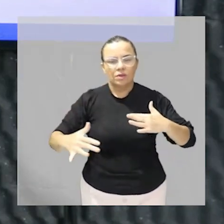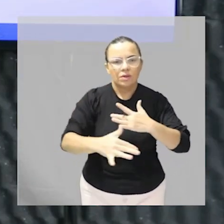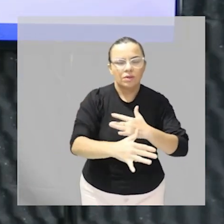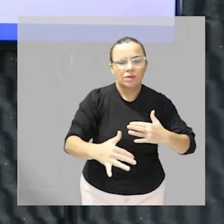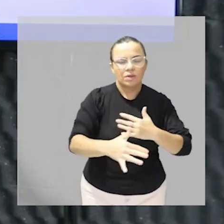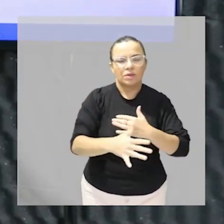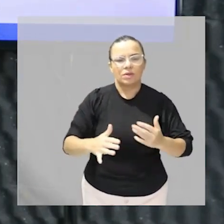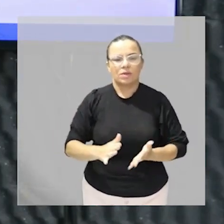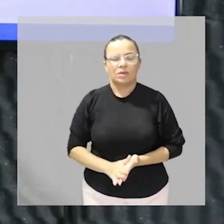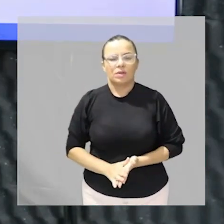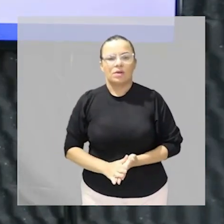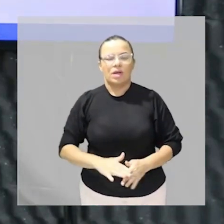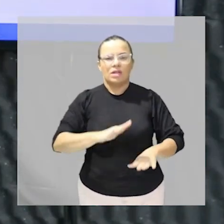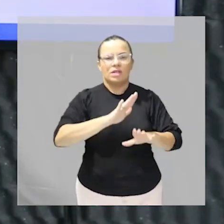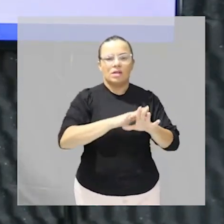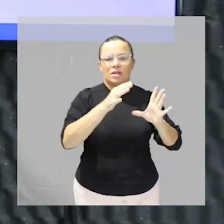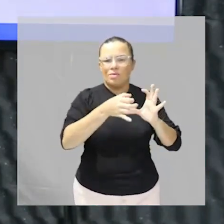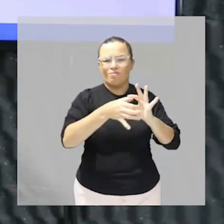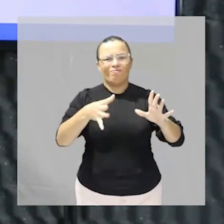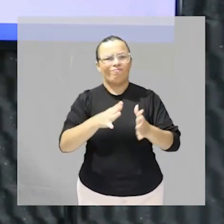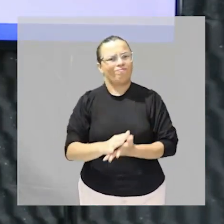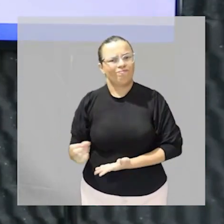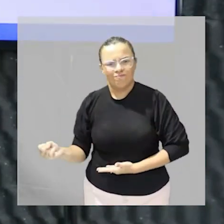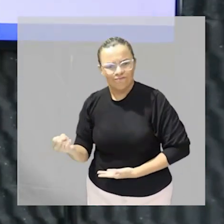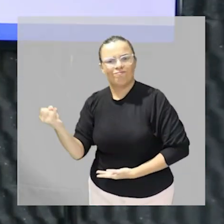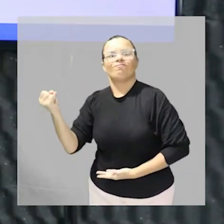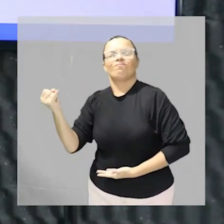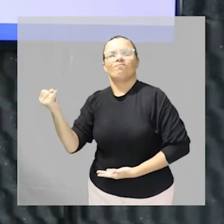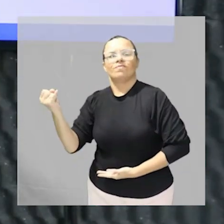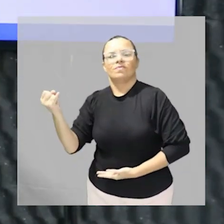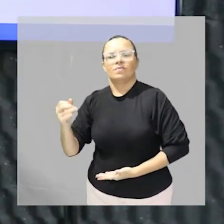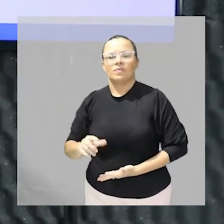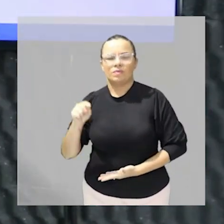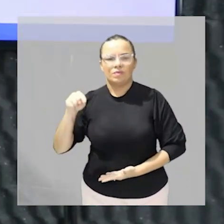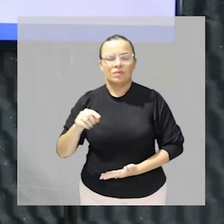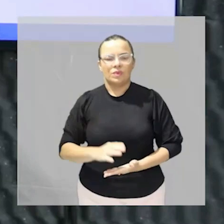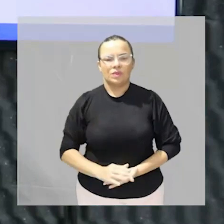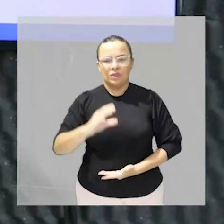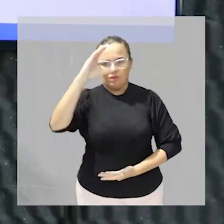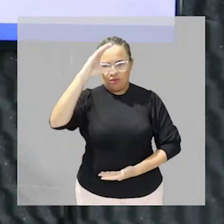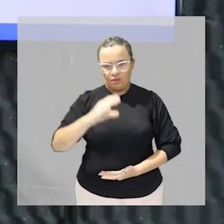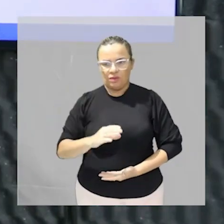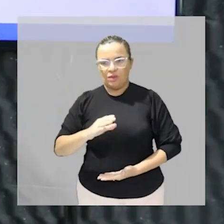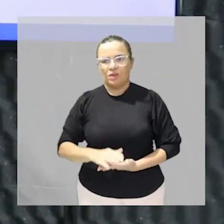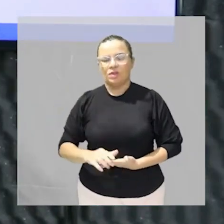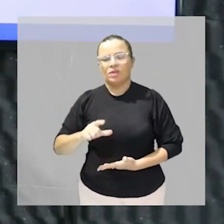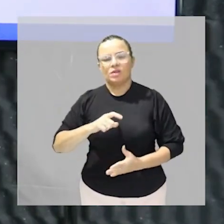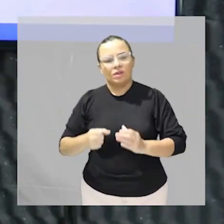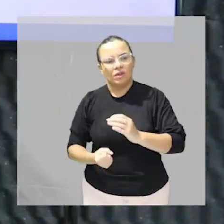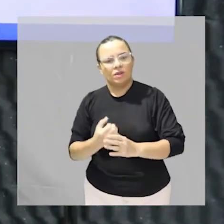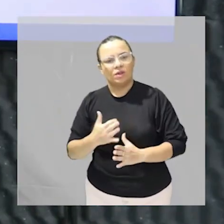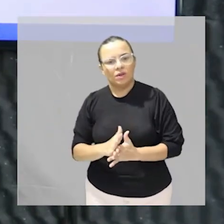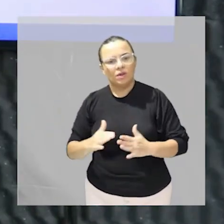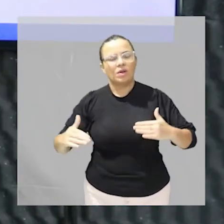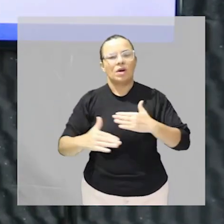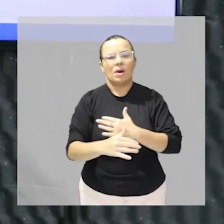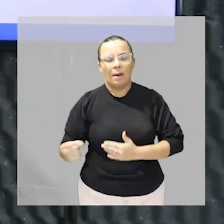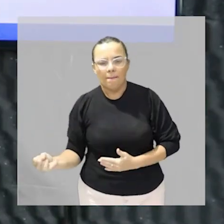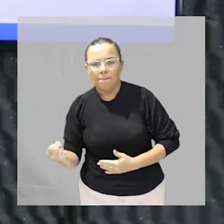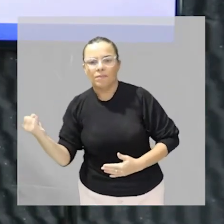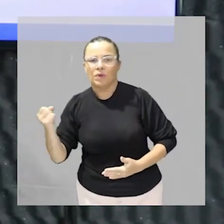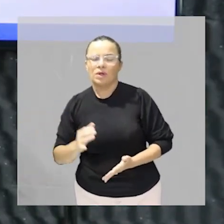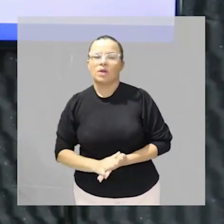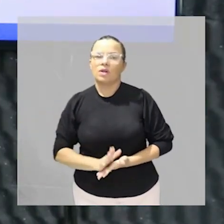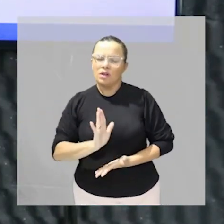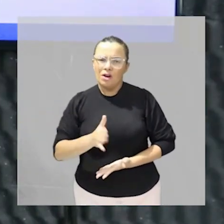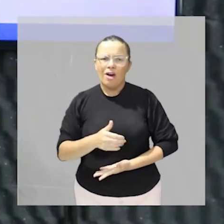a autonomia do cidadão é fundamental para a existência da cidade-estado, como nós falamos ainda há pouco.